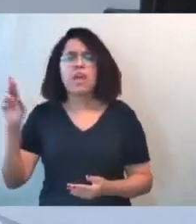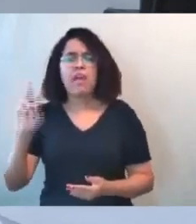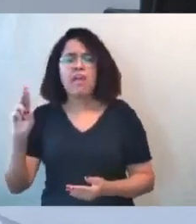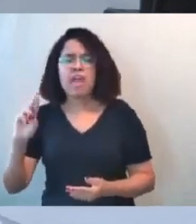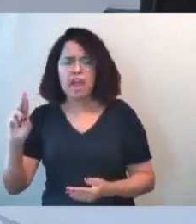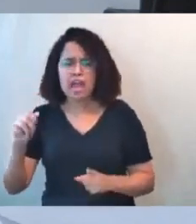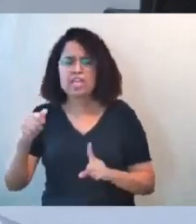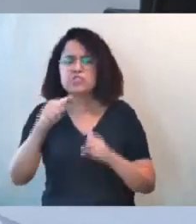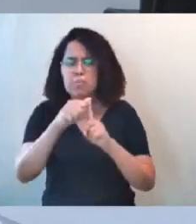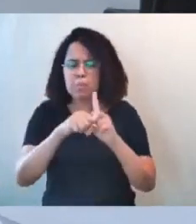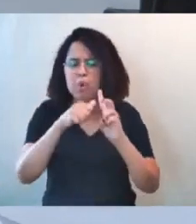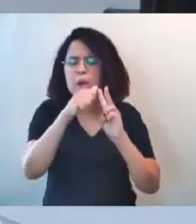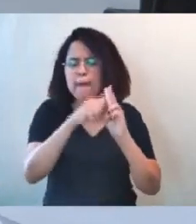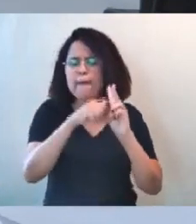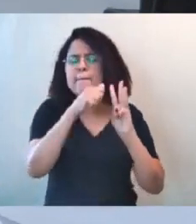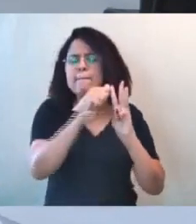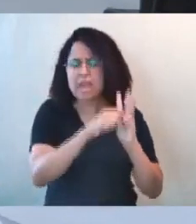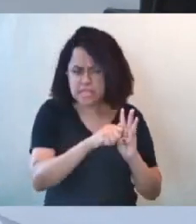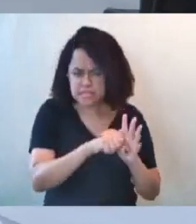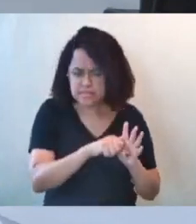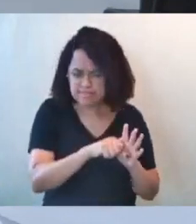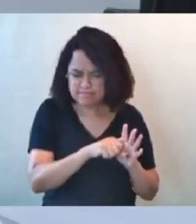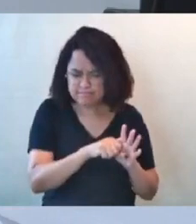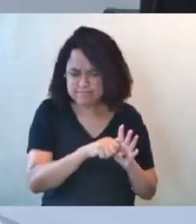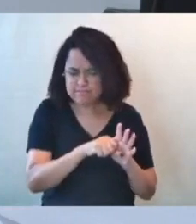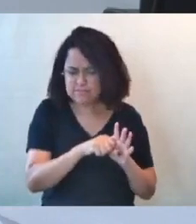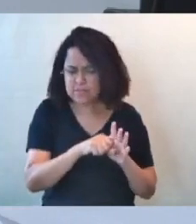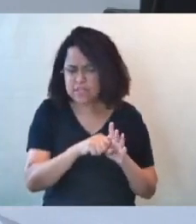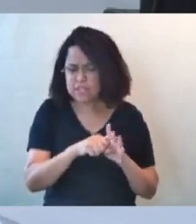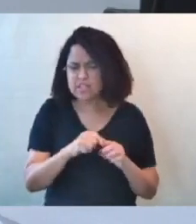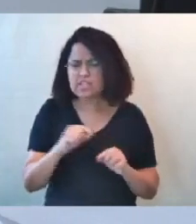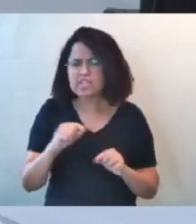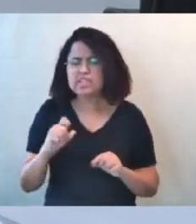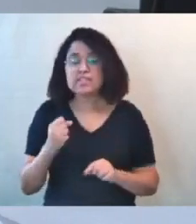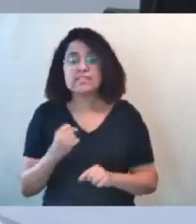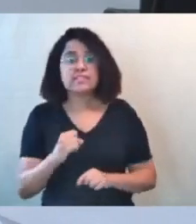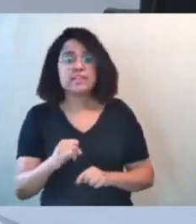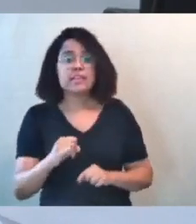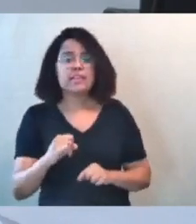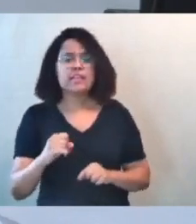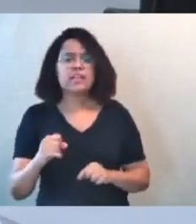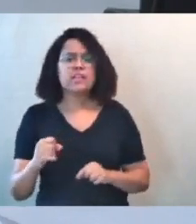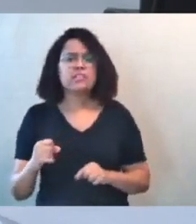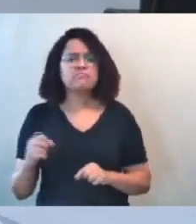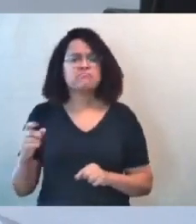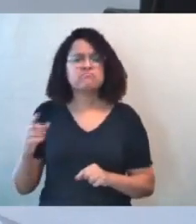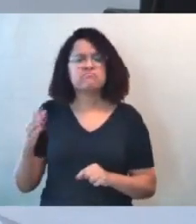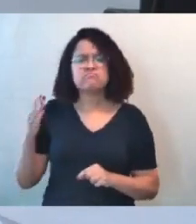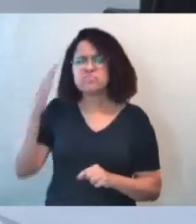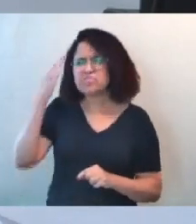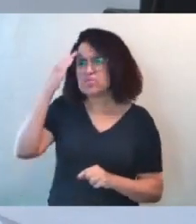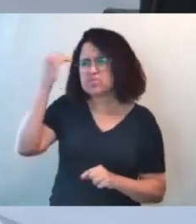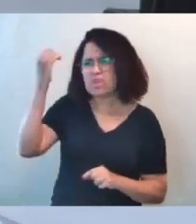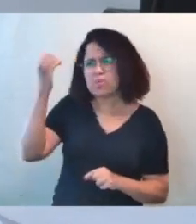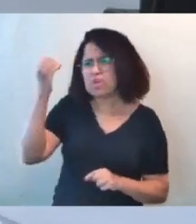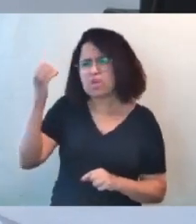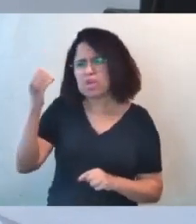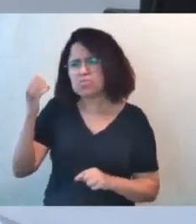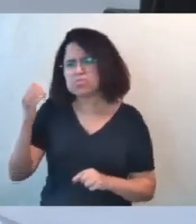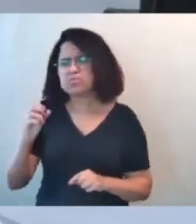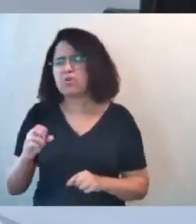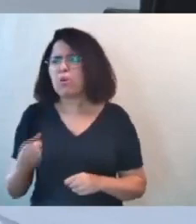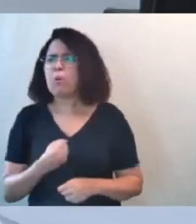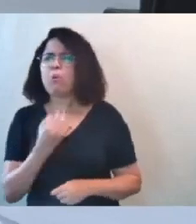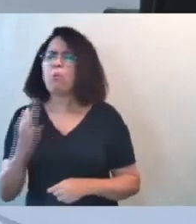de pessoas que está usando o sistema? E como que nós estamos calculando um desconto